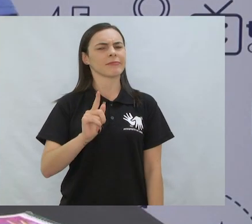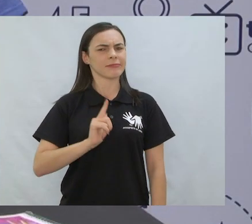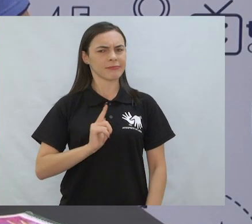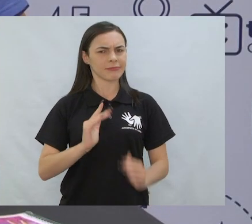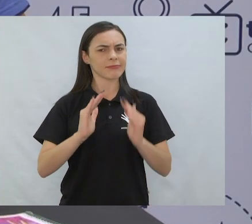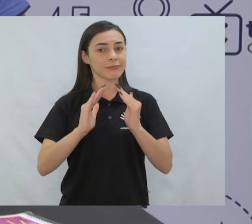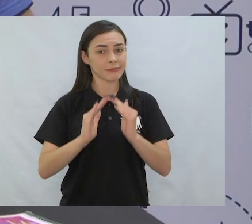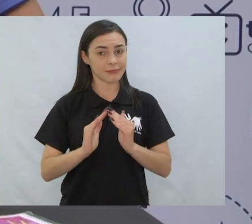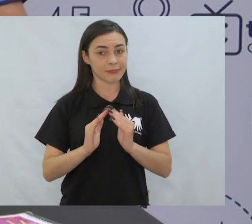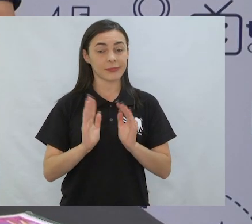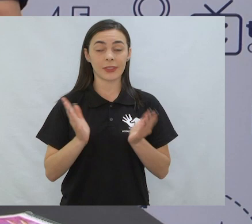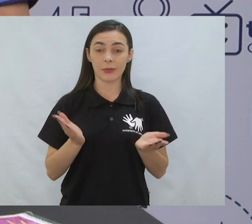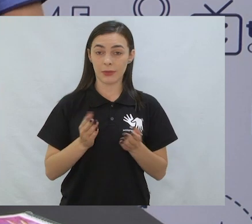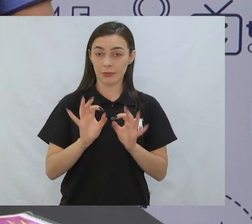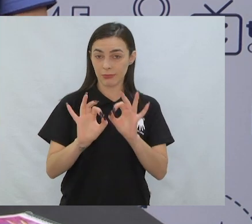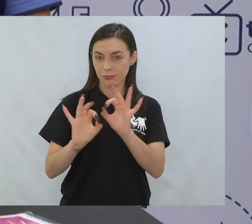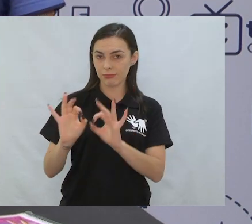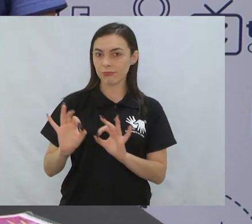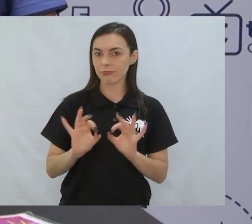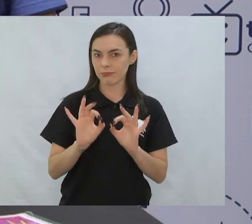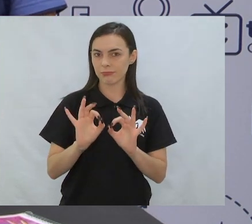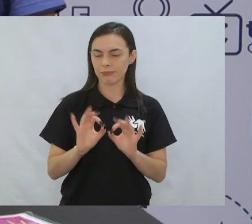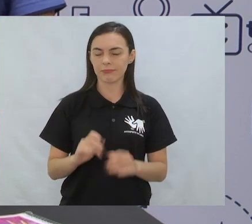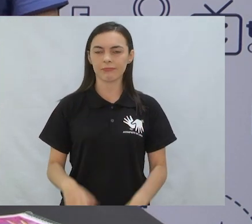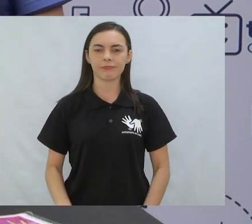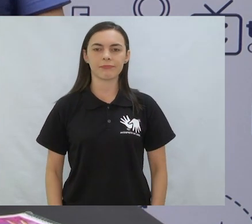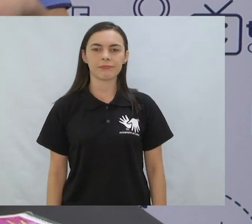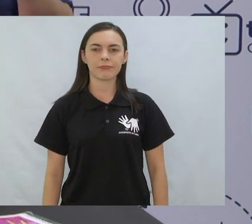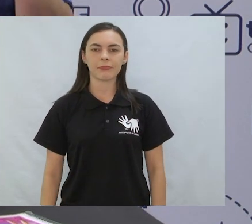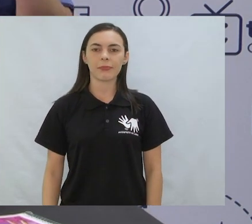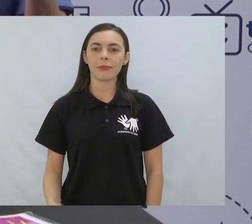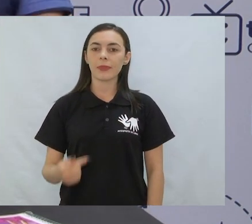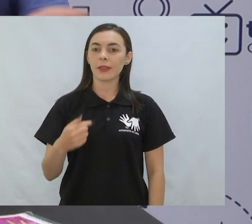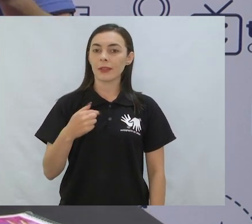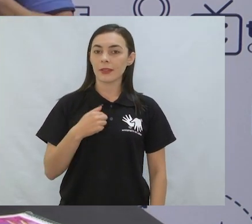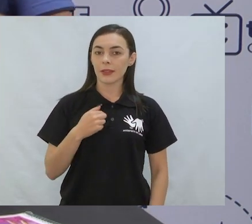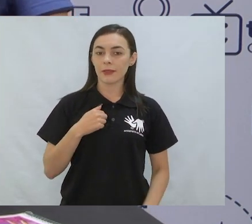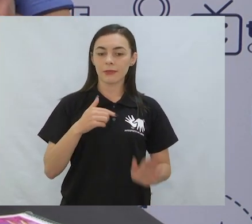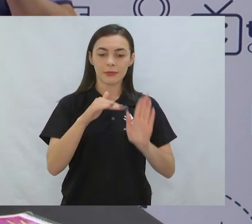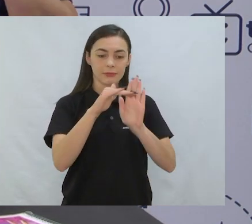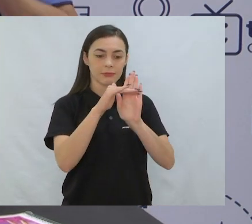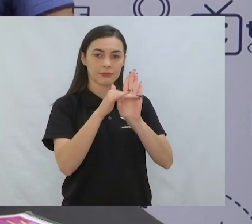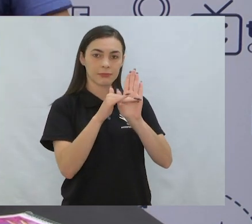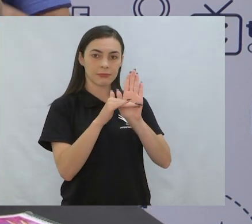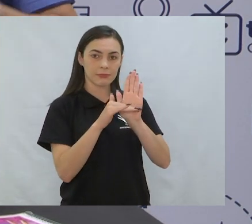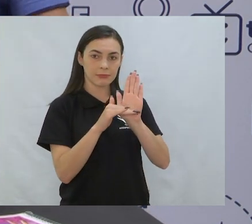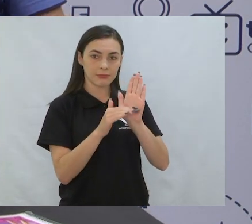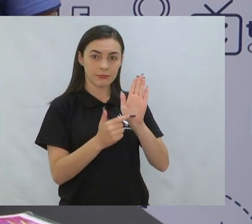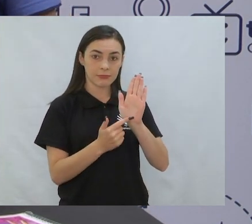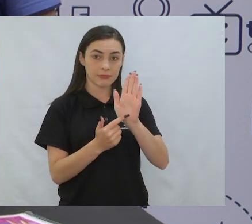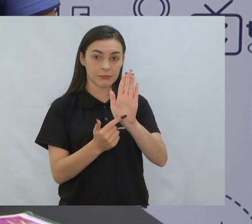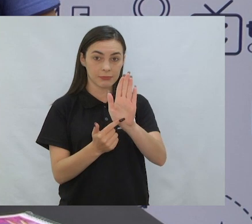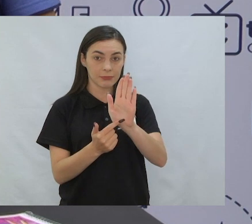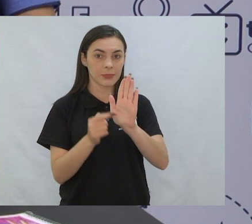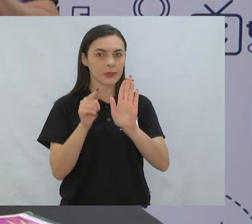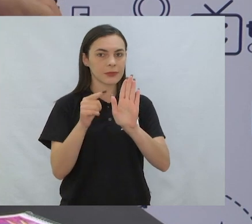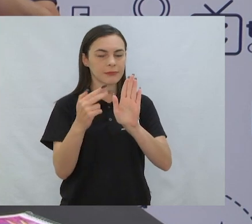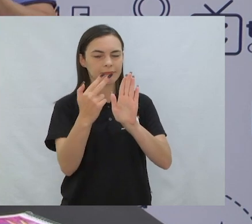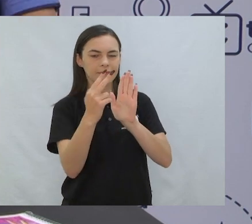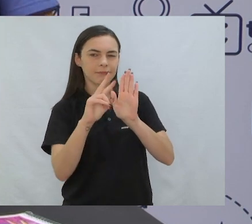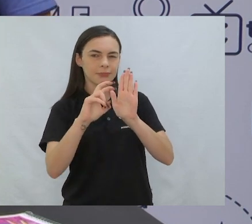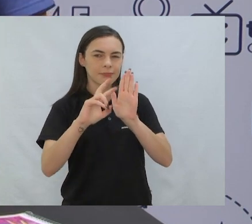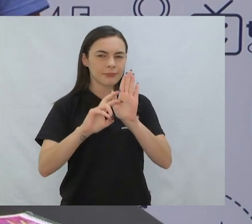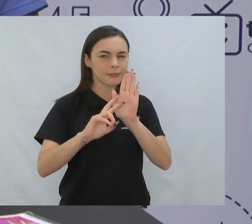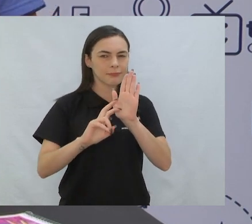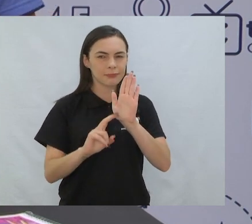Você tem o seu em casa, então já deixa separado também. Então agora a professora vai deixar a listagem desses materiais